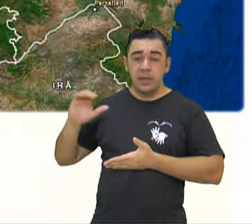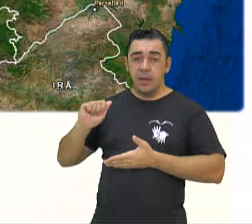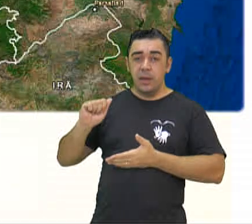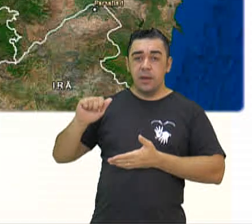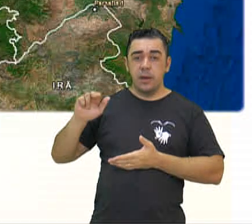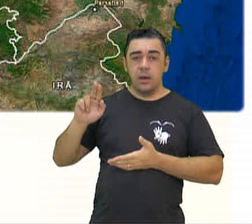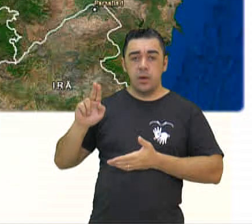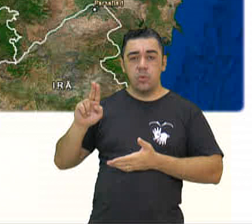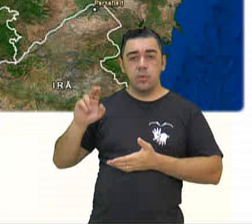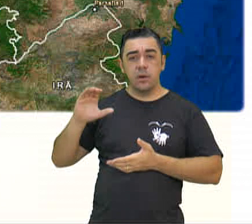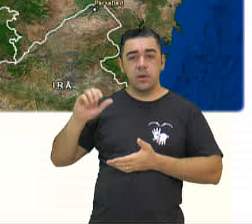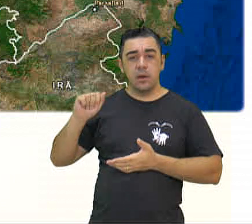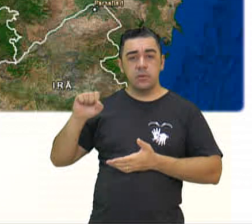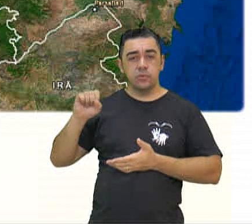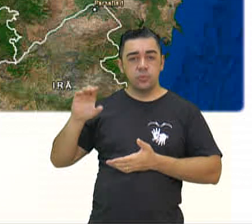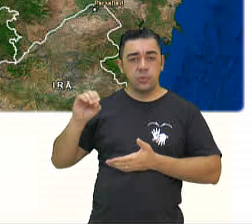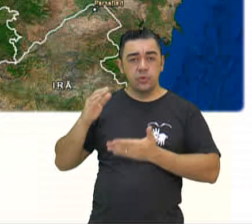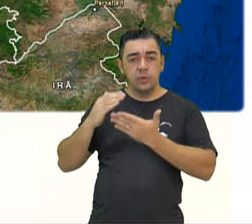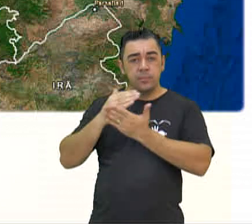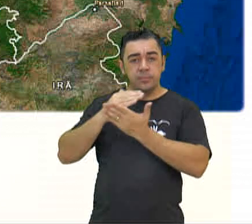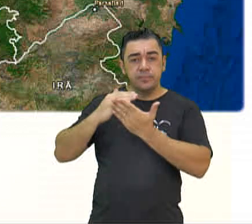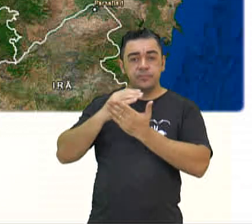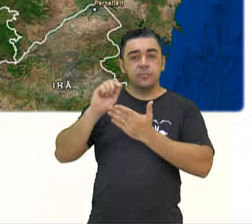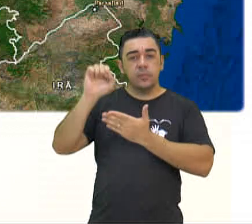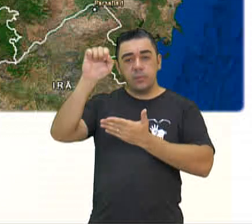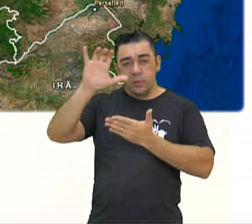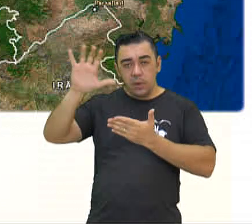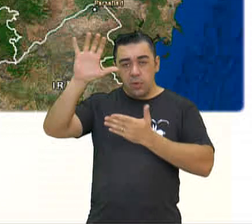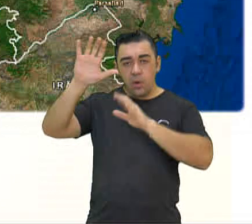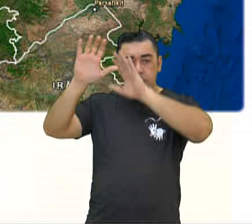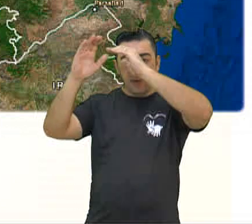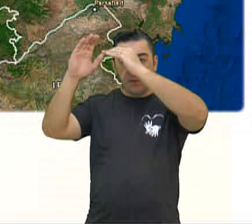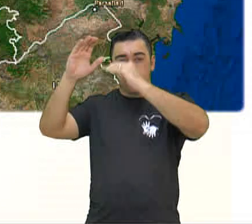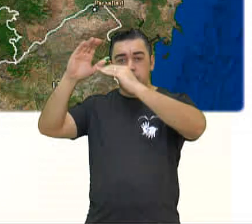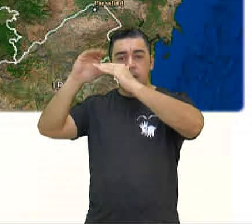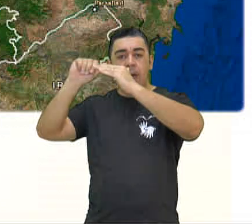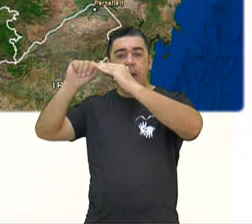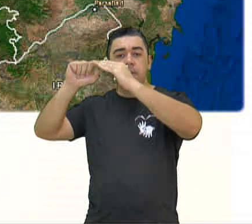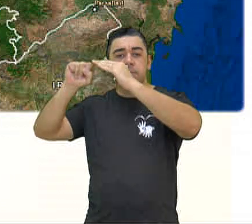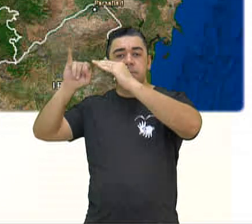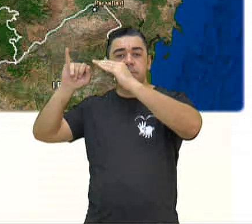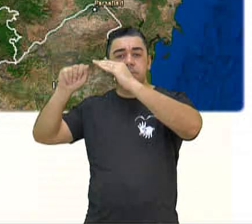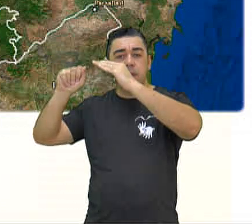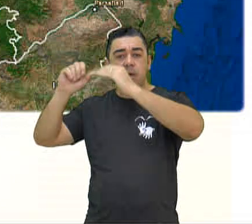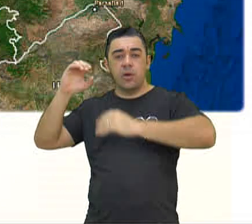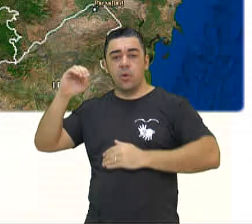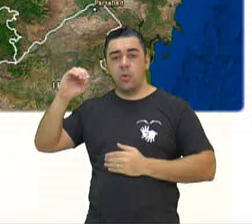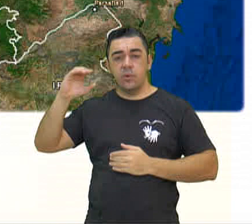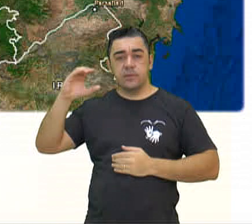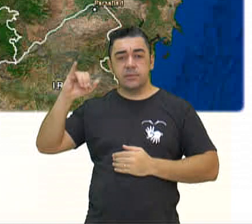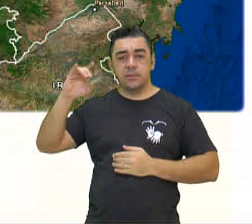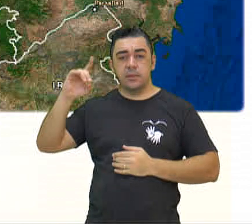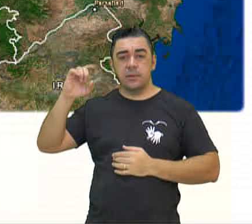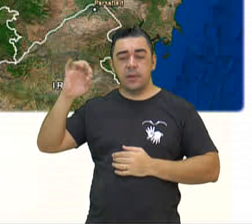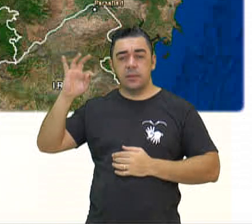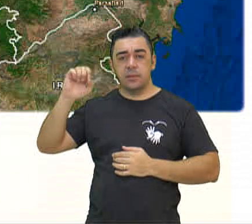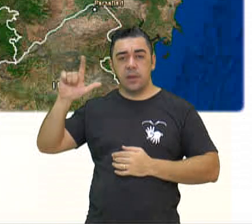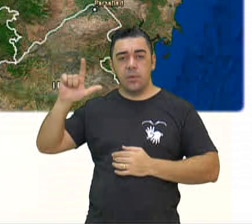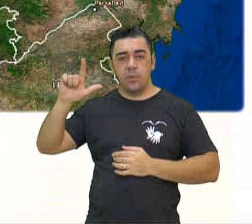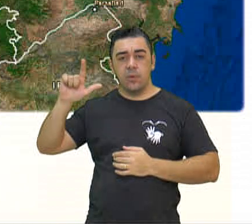que divide a Europa e a Ásia Ocidental. O que é o Ocidente mesmo? Vamos